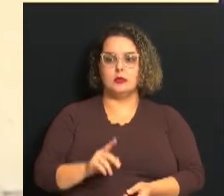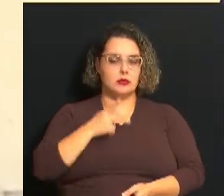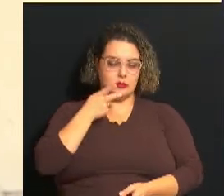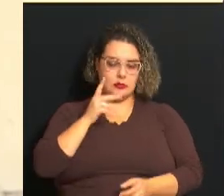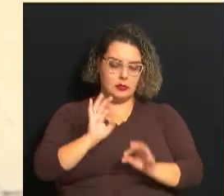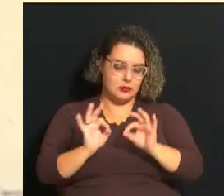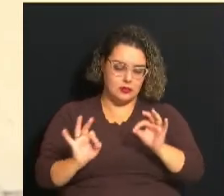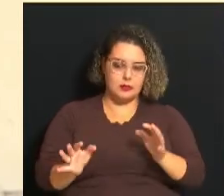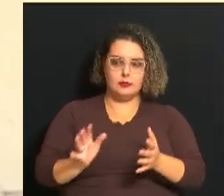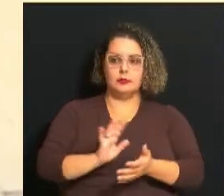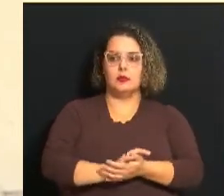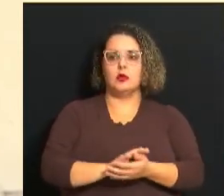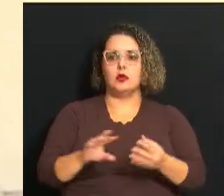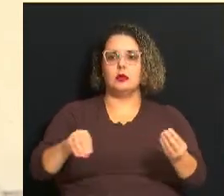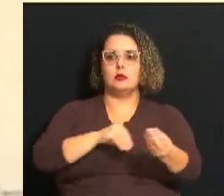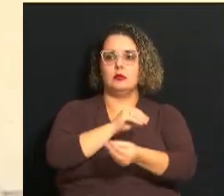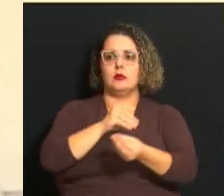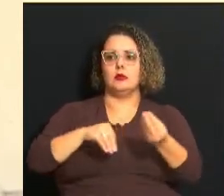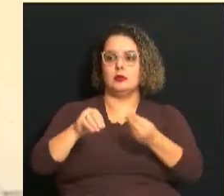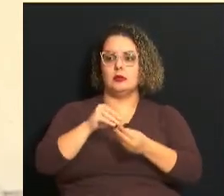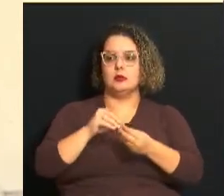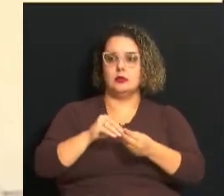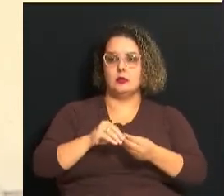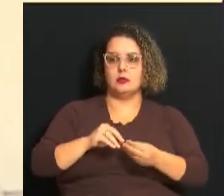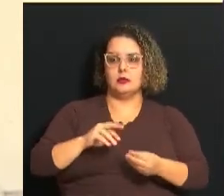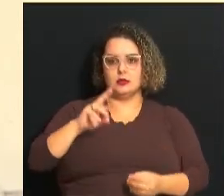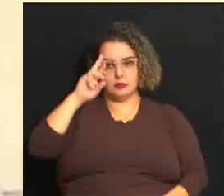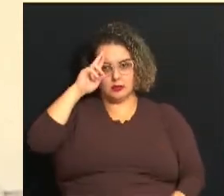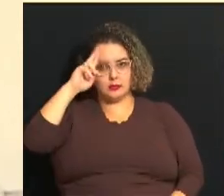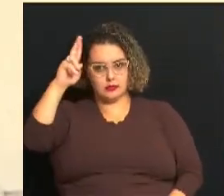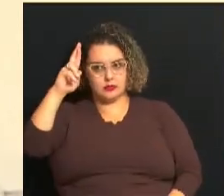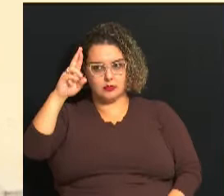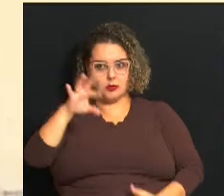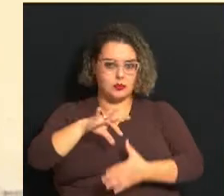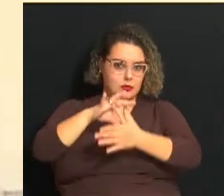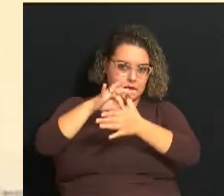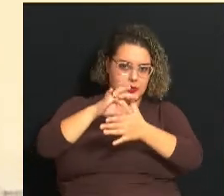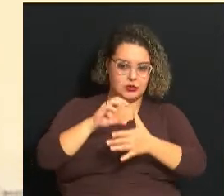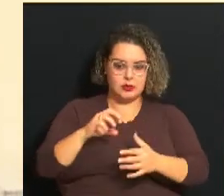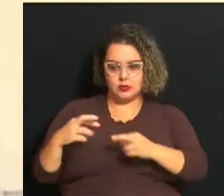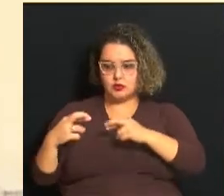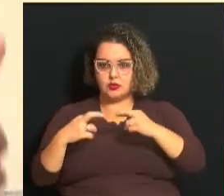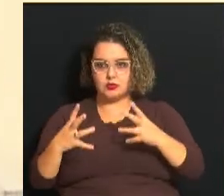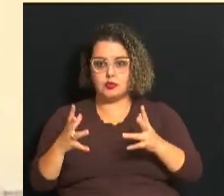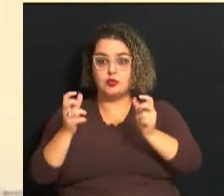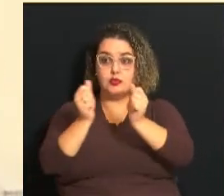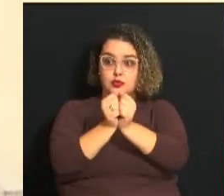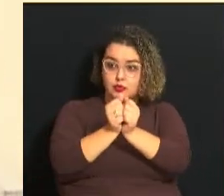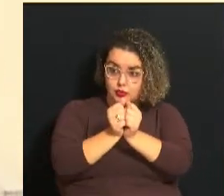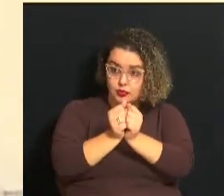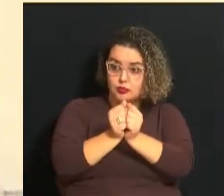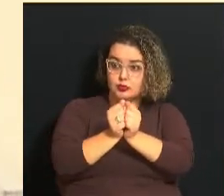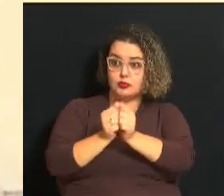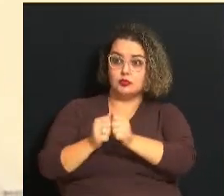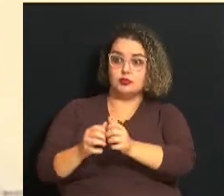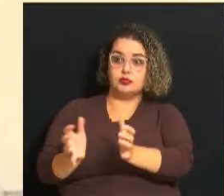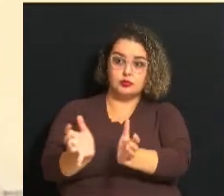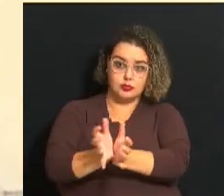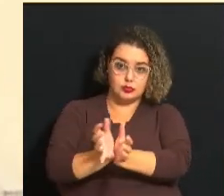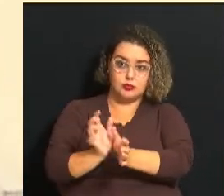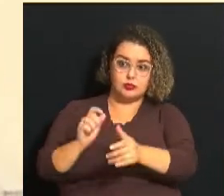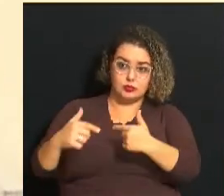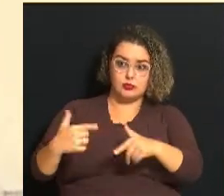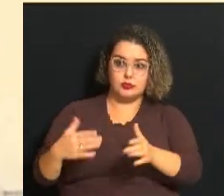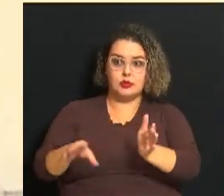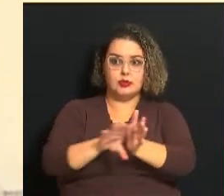eles tu né quando temos aí um supervisor um chefe é um líder com um conjunto de trabalhadores o trouxe até um exemplo concreto chegou